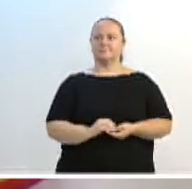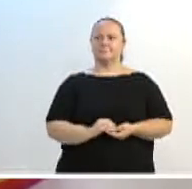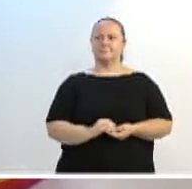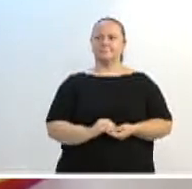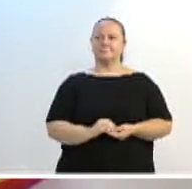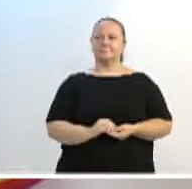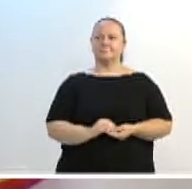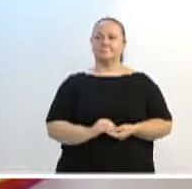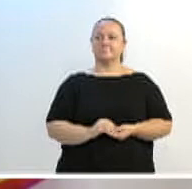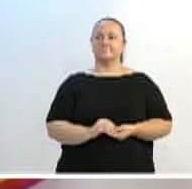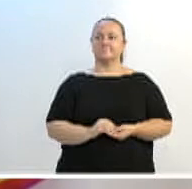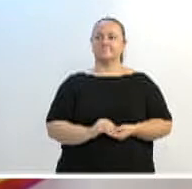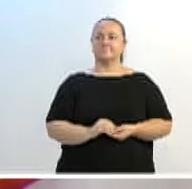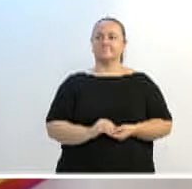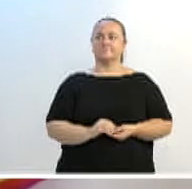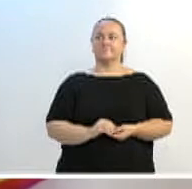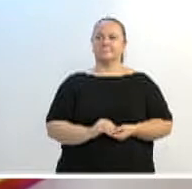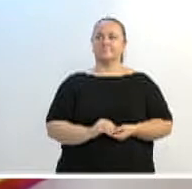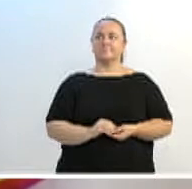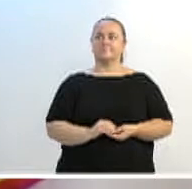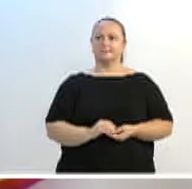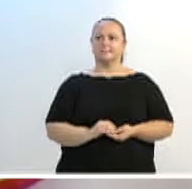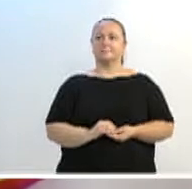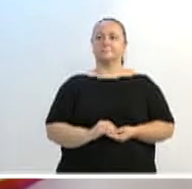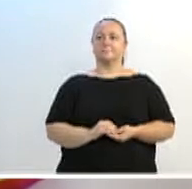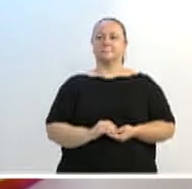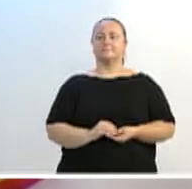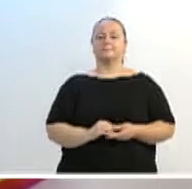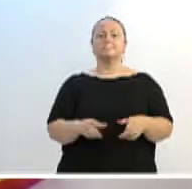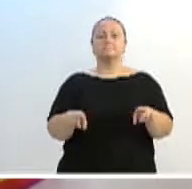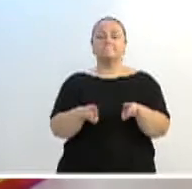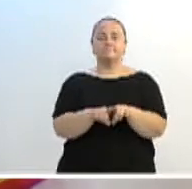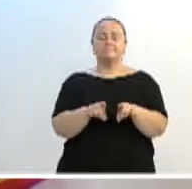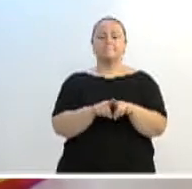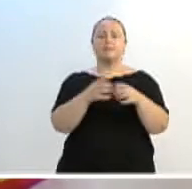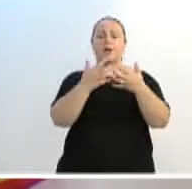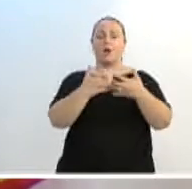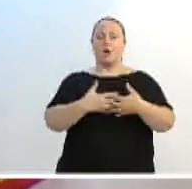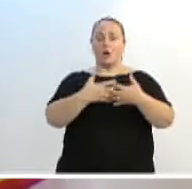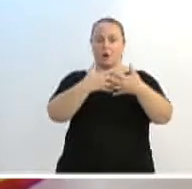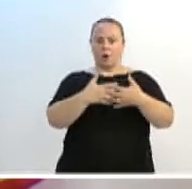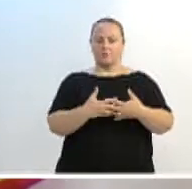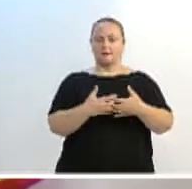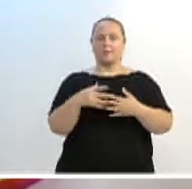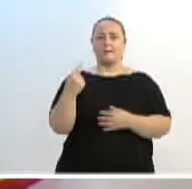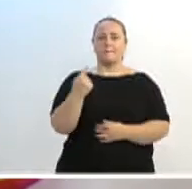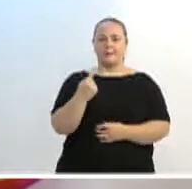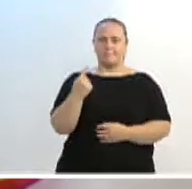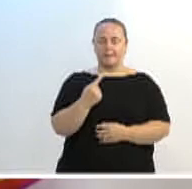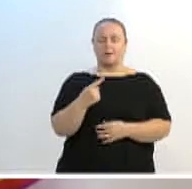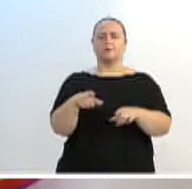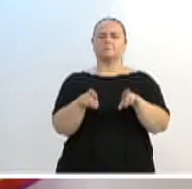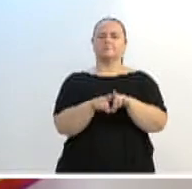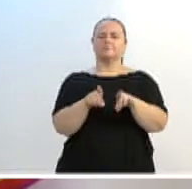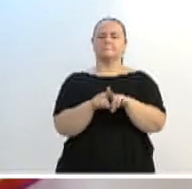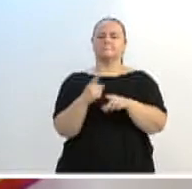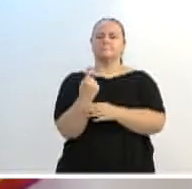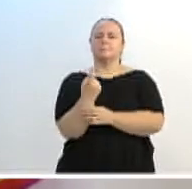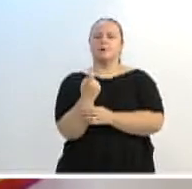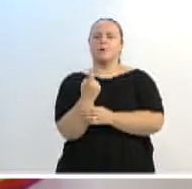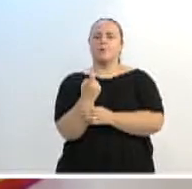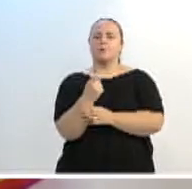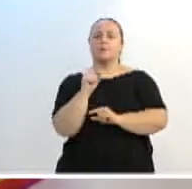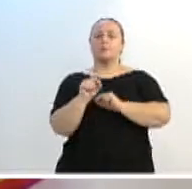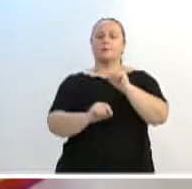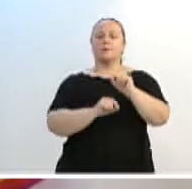E eu faço parte também de um Rotary que é o único, foi o primeiro e único Rotary em Blumenau composto somente